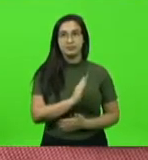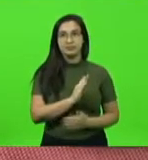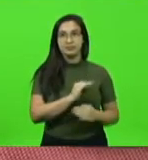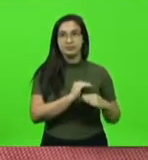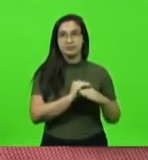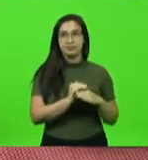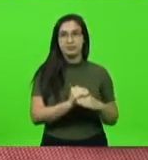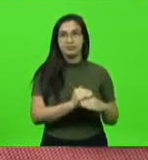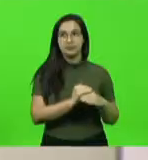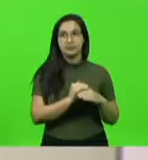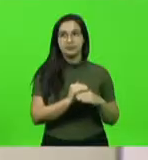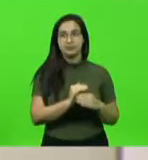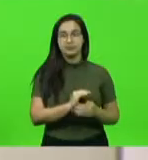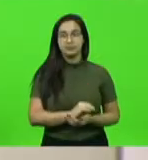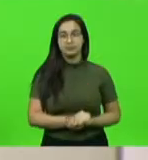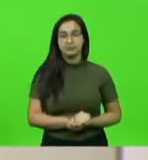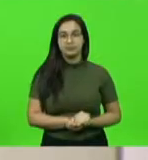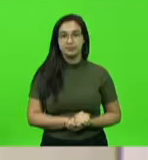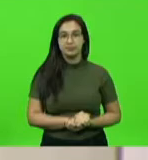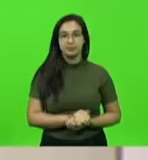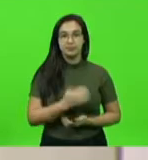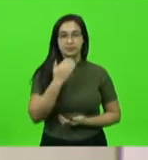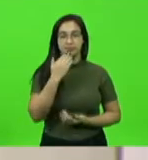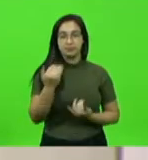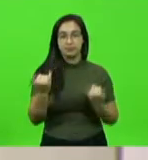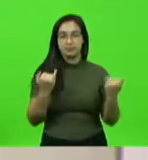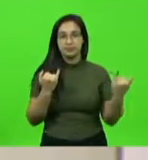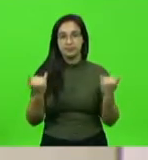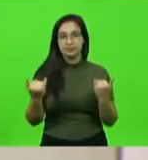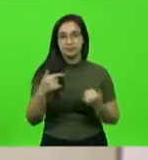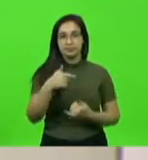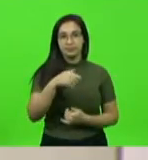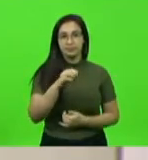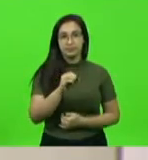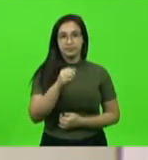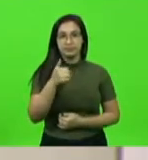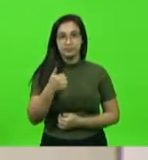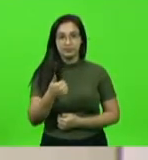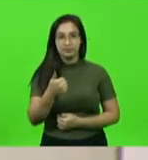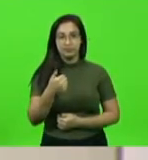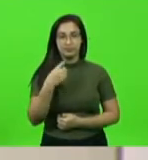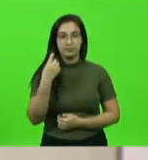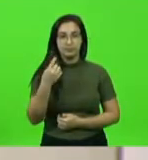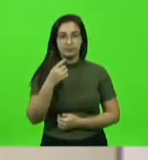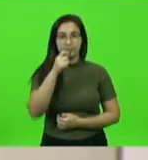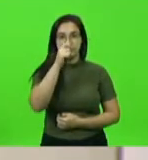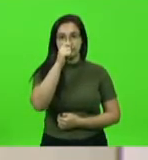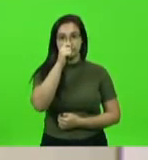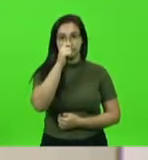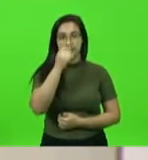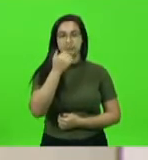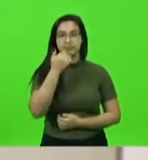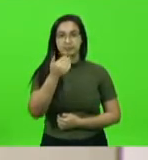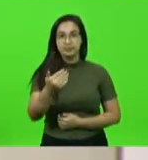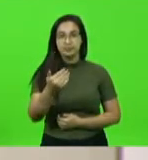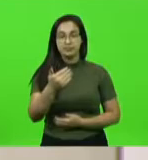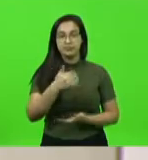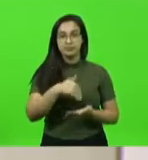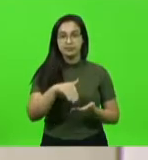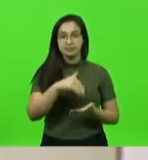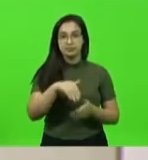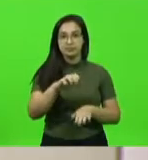por unanimidade. Pedido de informação 701, autor deputado João Amin, solicitando ao secretário de Estado